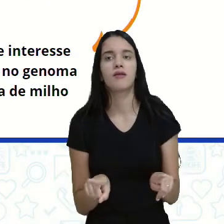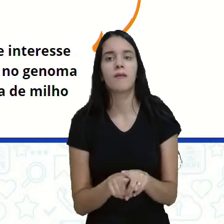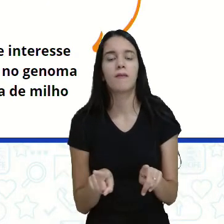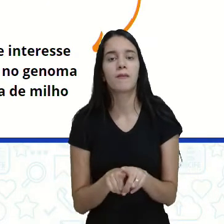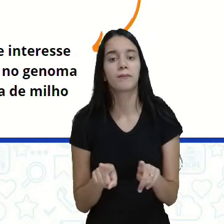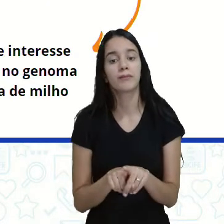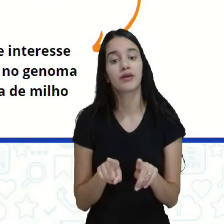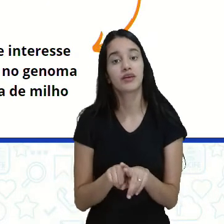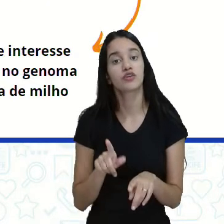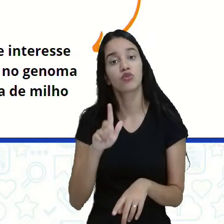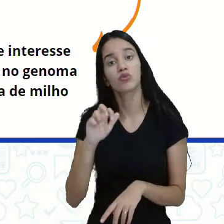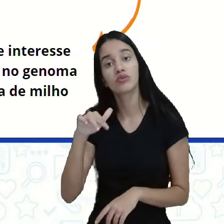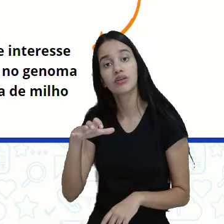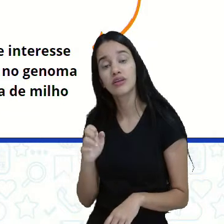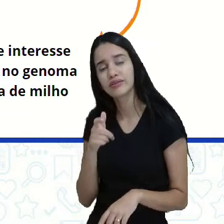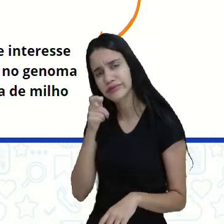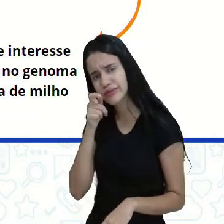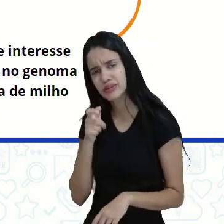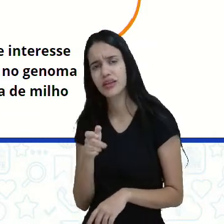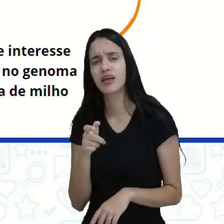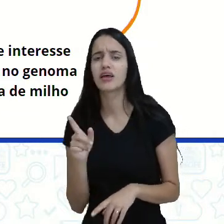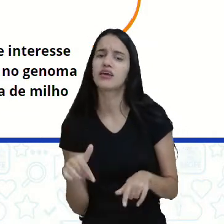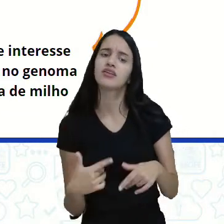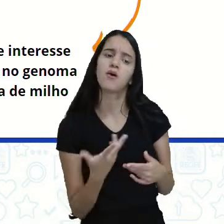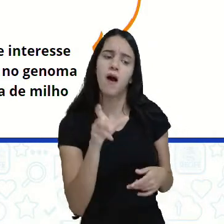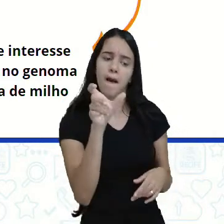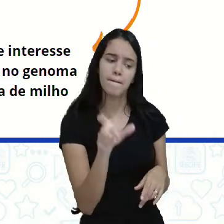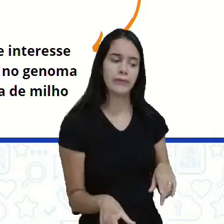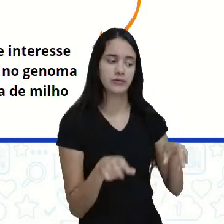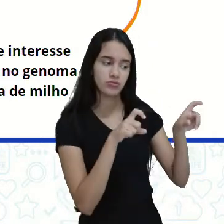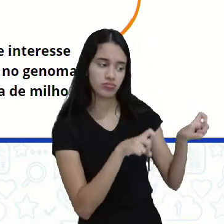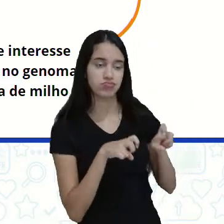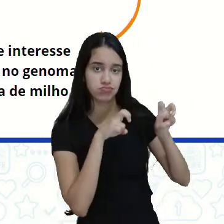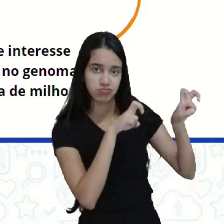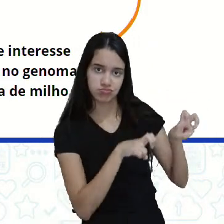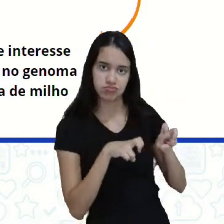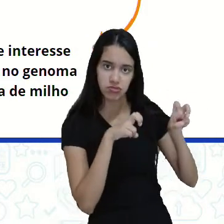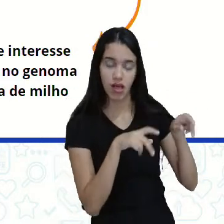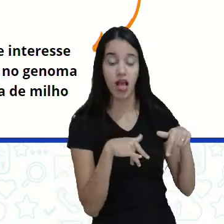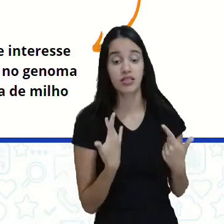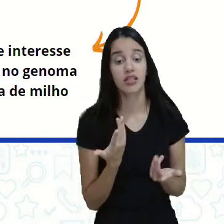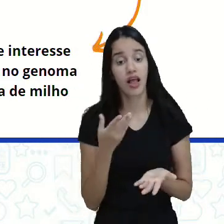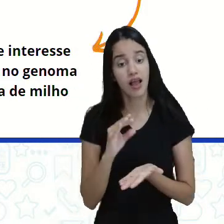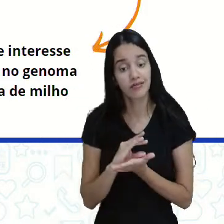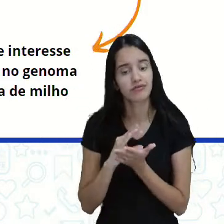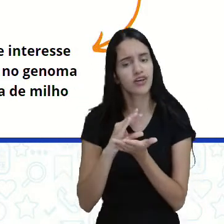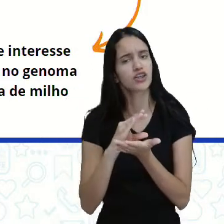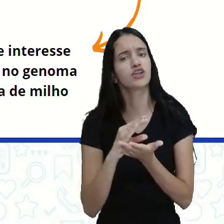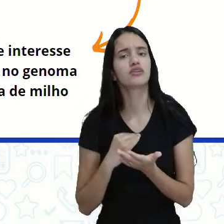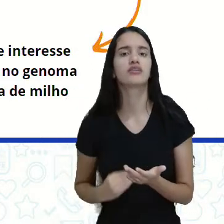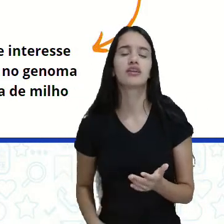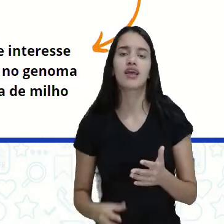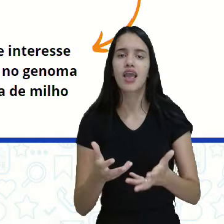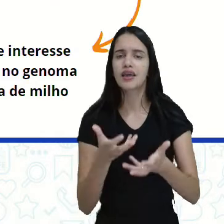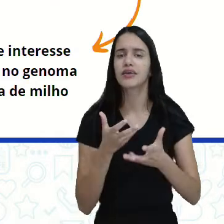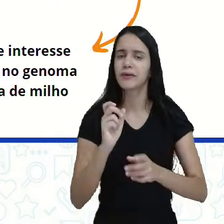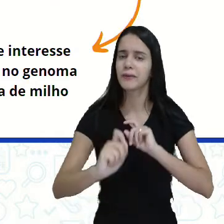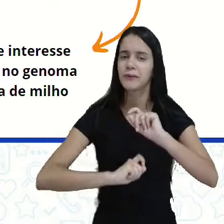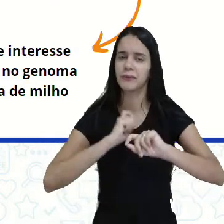de interesse. Então, o agricultor, né, ele está investindo ali naquilo e ele quer o quê? Ele quer